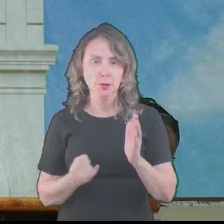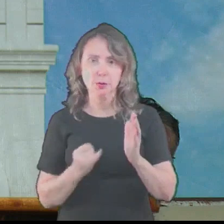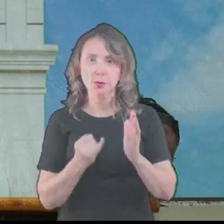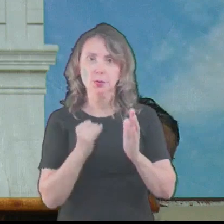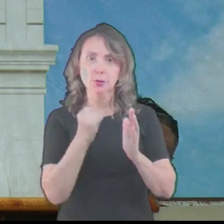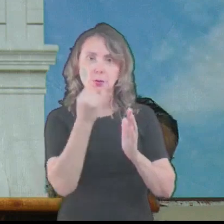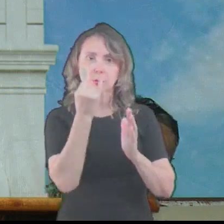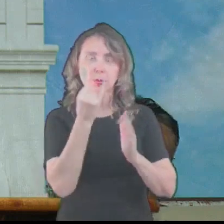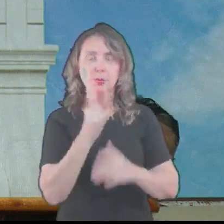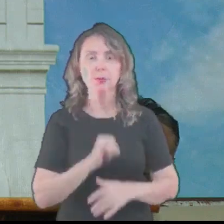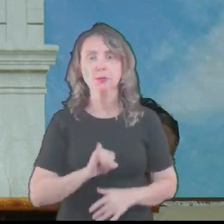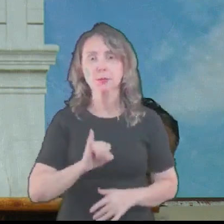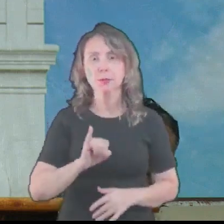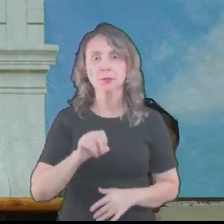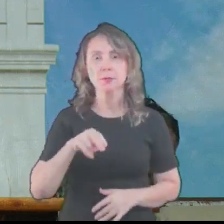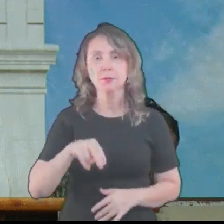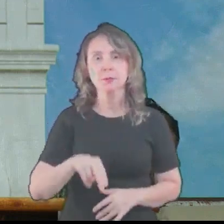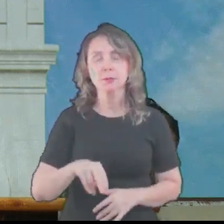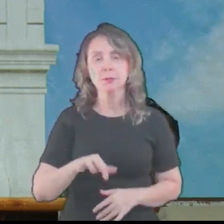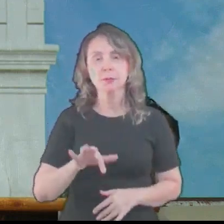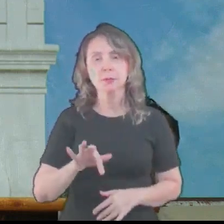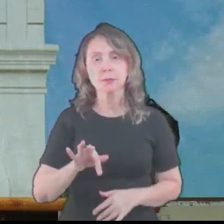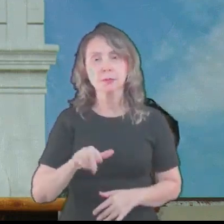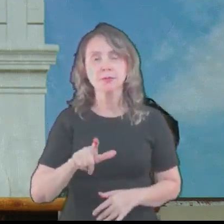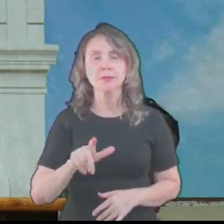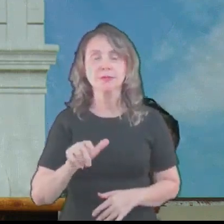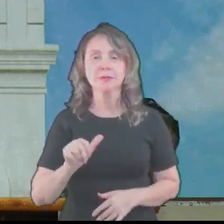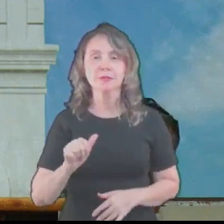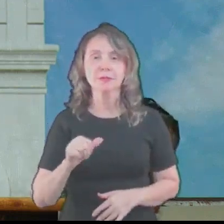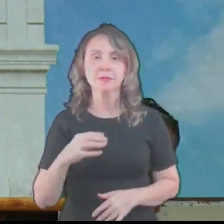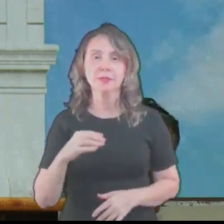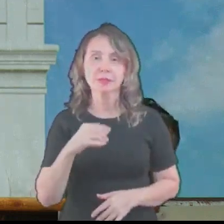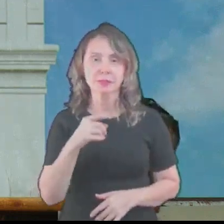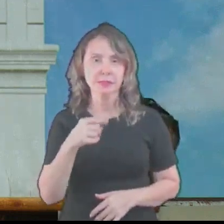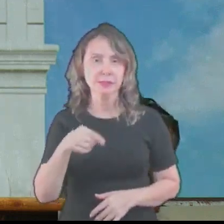Porque a inflação é um descompasso econômico.